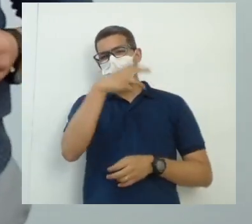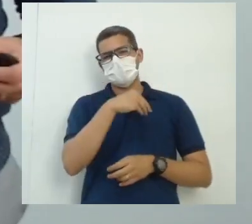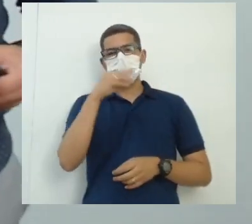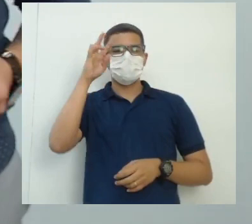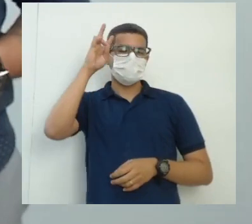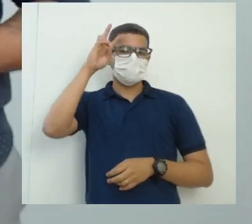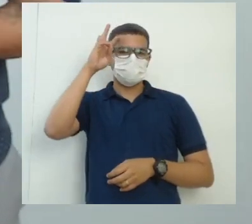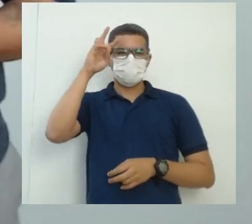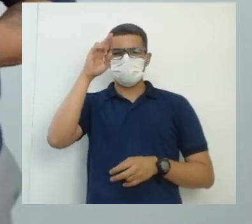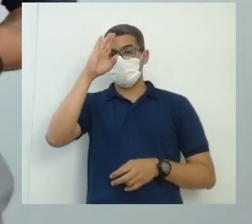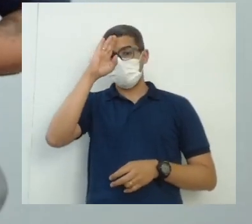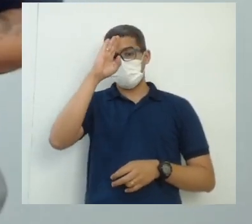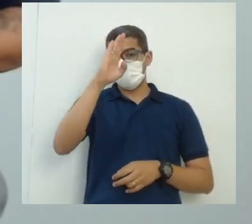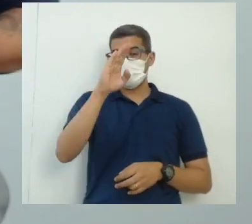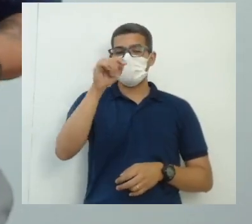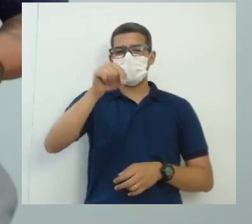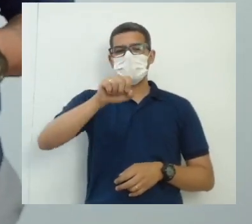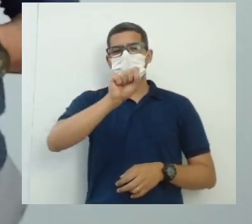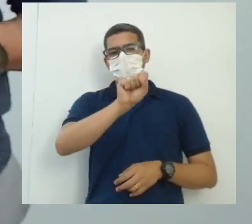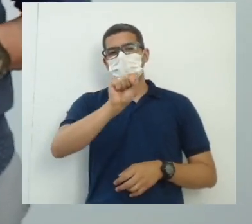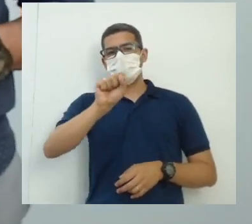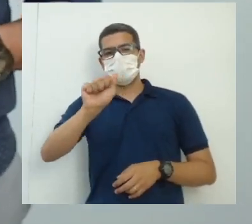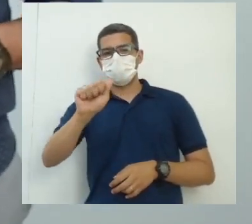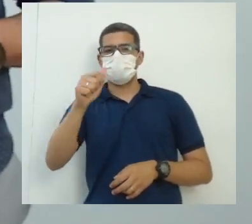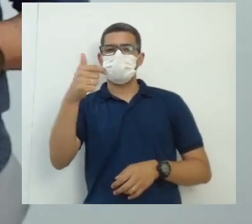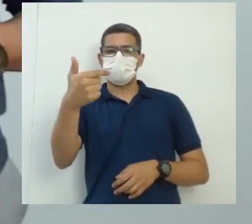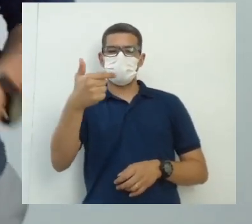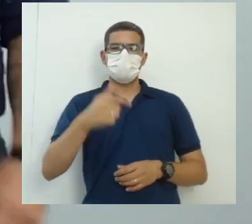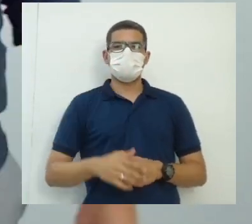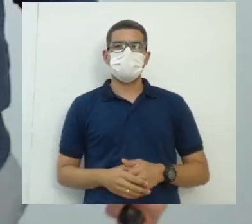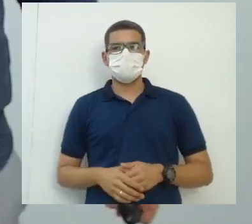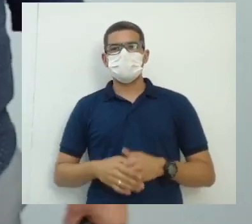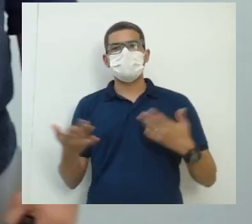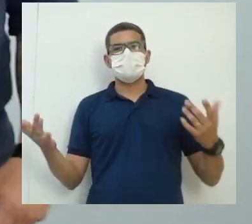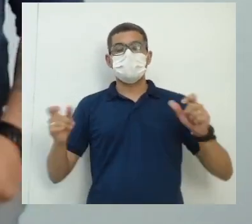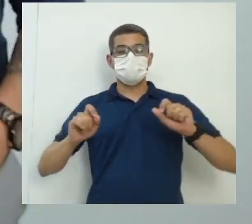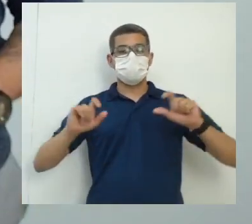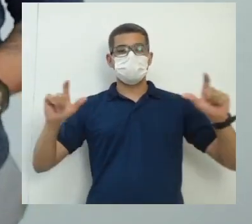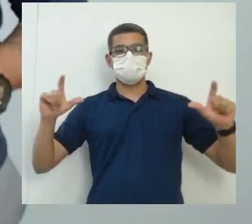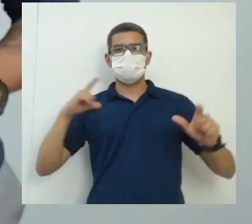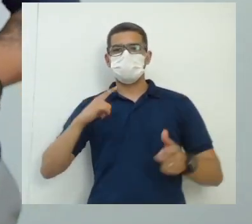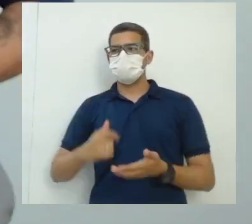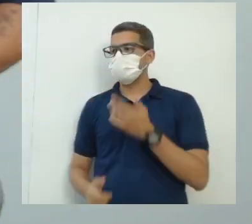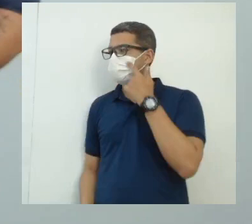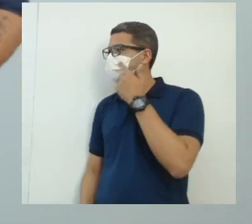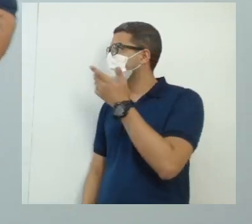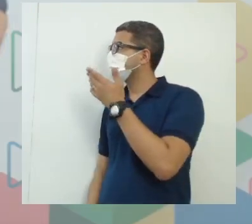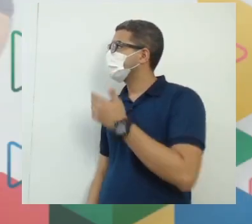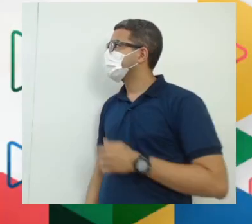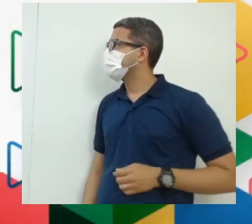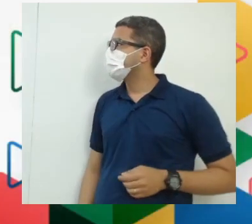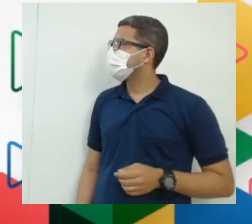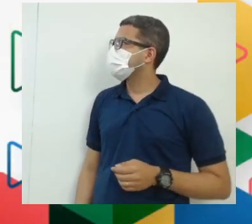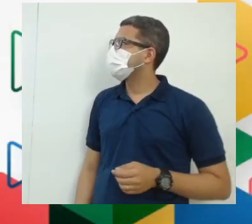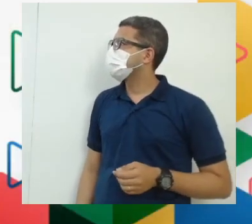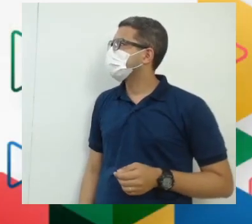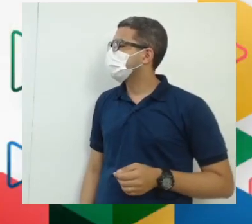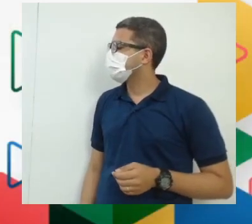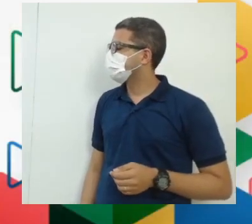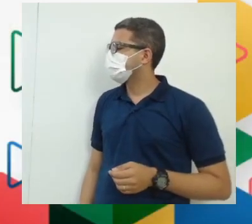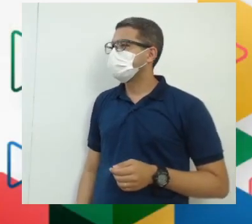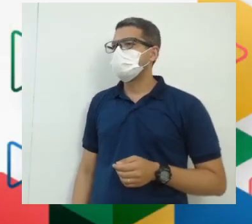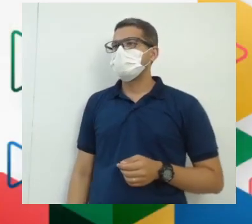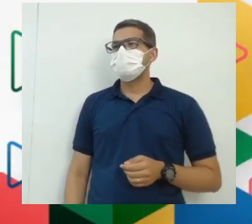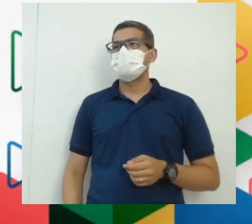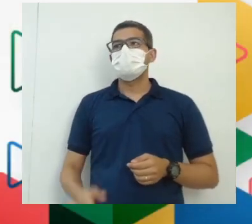história, principalmente no SSA 2. Simbora! Na sua tela você tem aí, Aninha bota para você, botou? Ah, tá aqui, vamos embora.